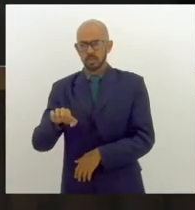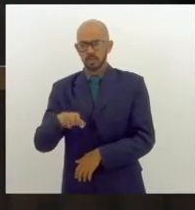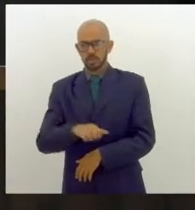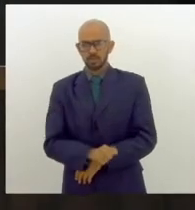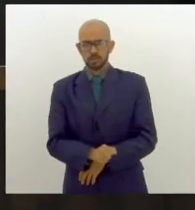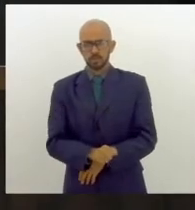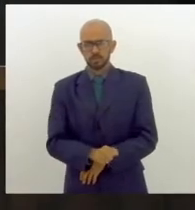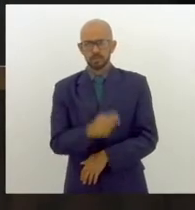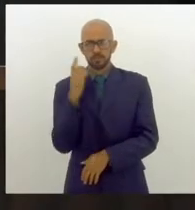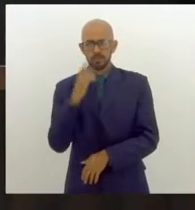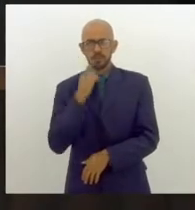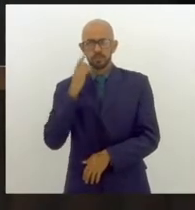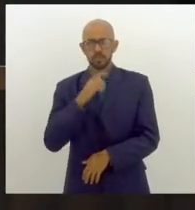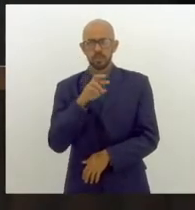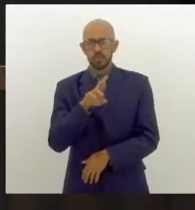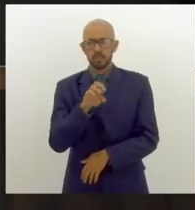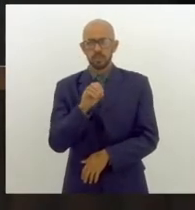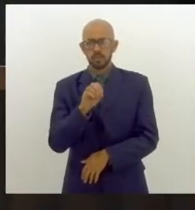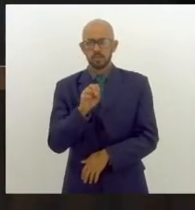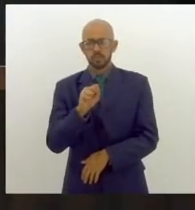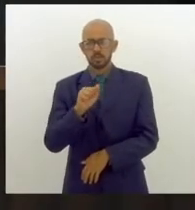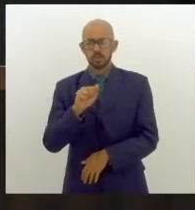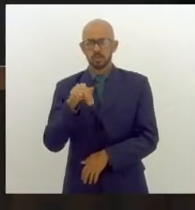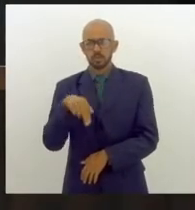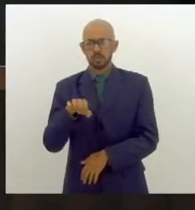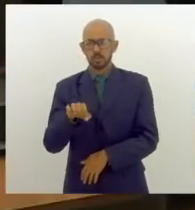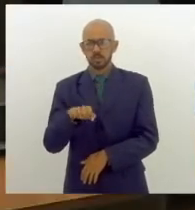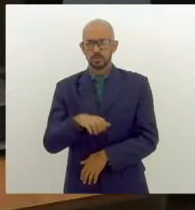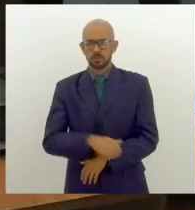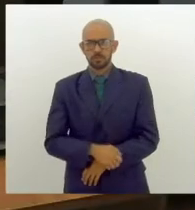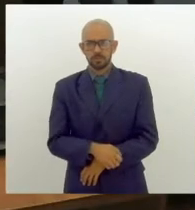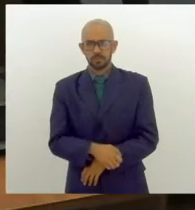Deputada Rosane Félix. Deputado Wellington José.